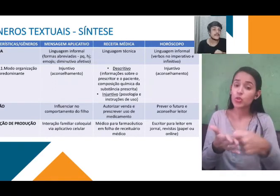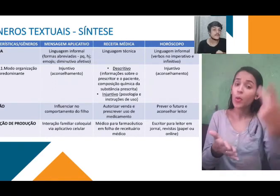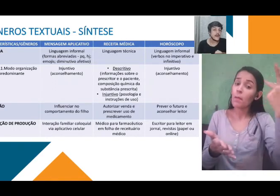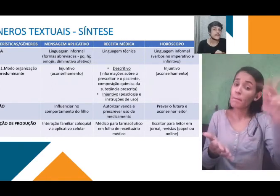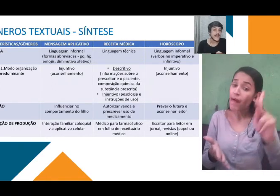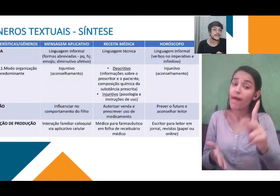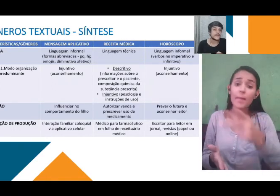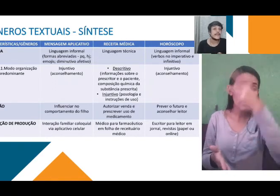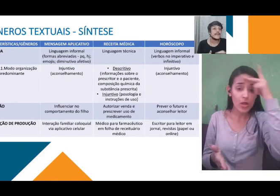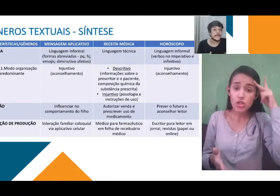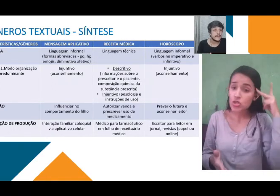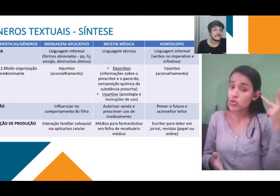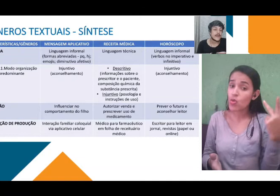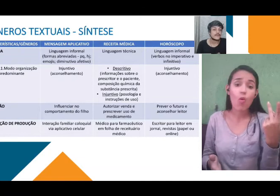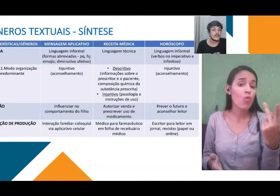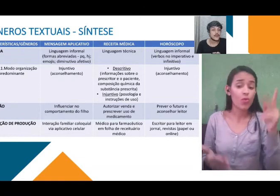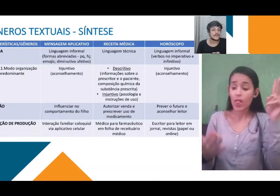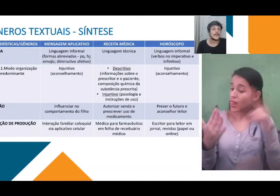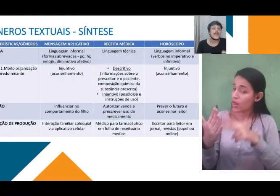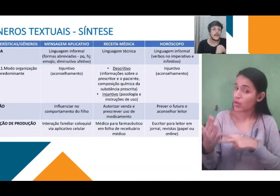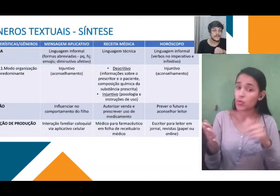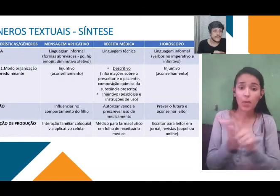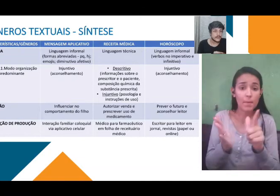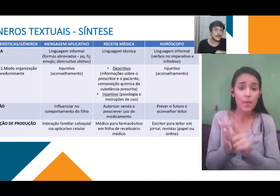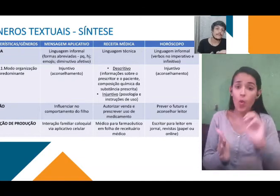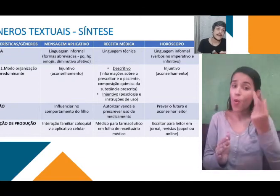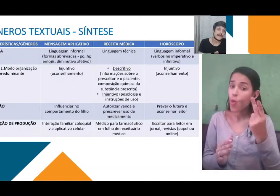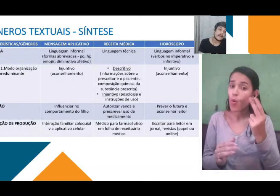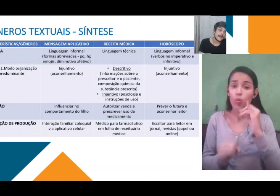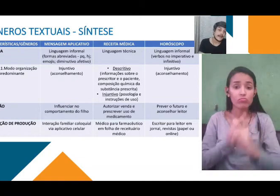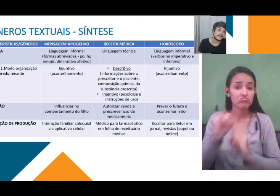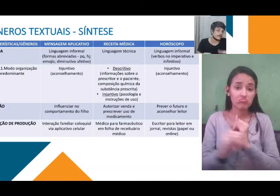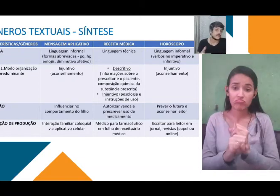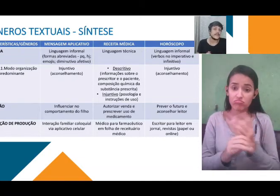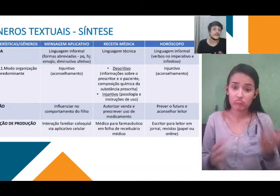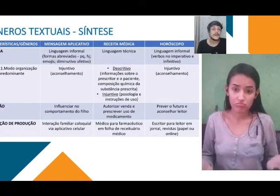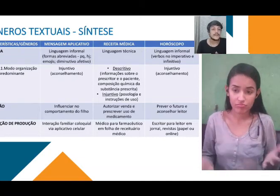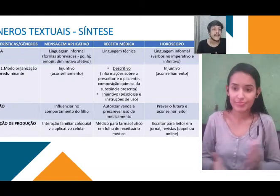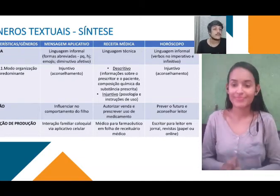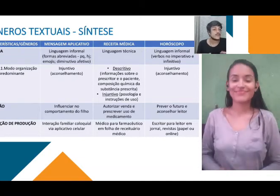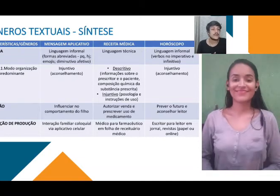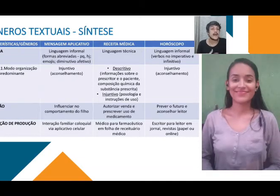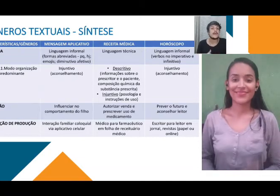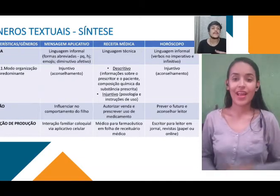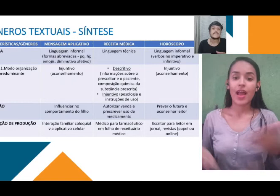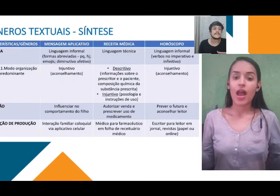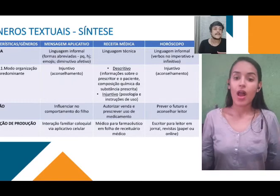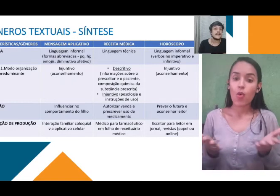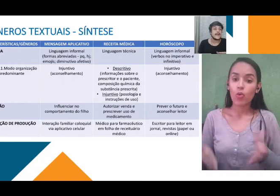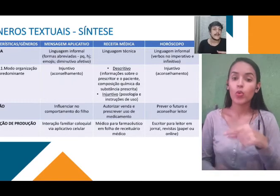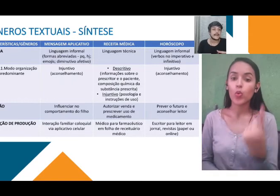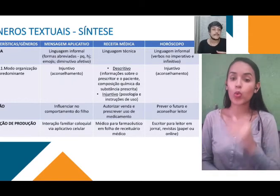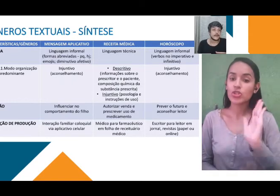de receituário médico. E, no caso do horóscopo, é um escritor para seus leitores, né, em um jornal,